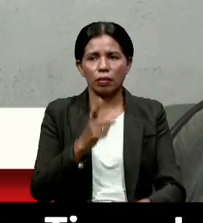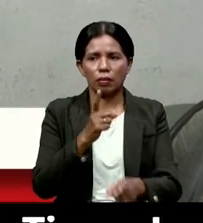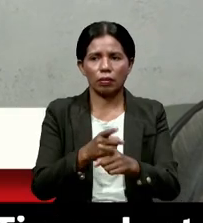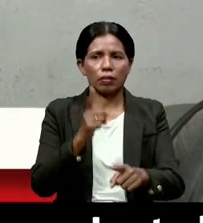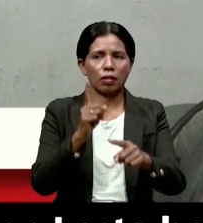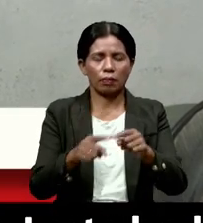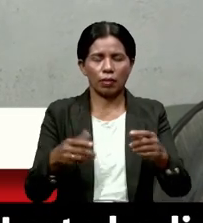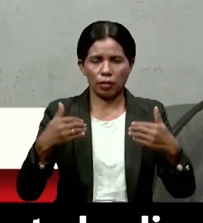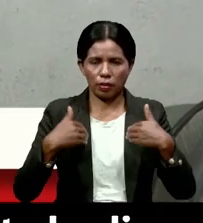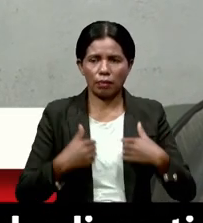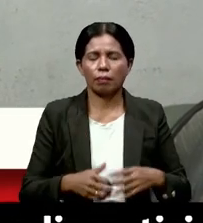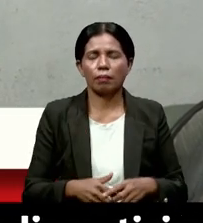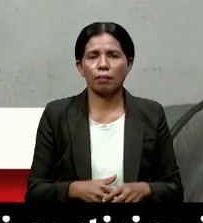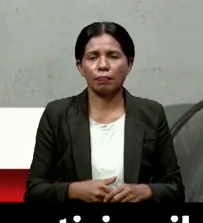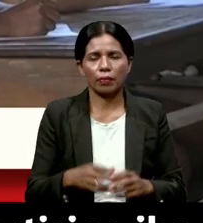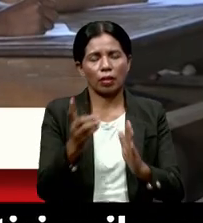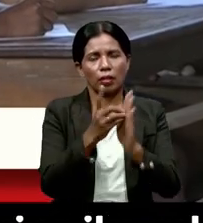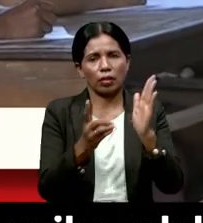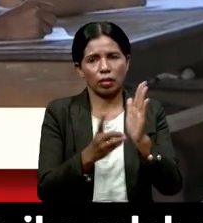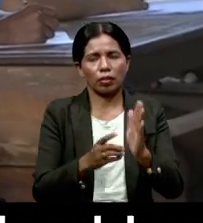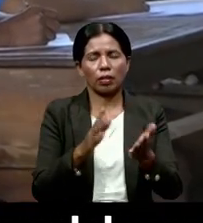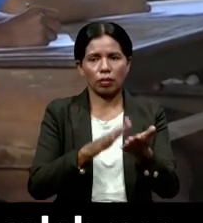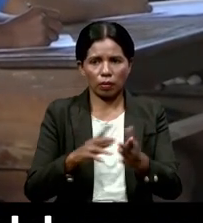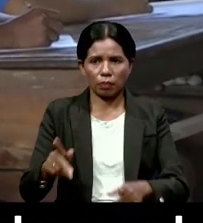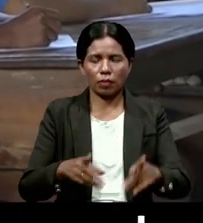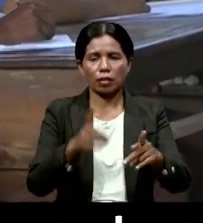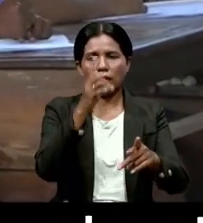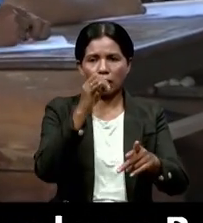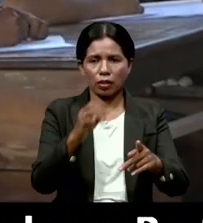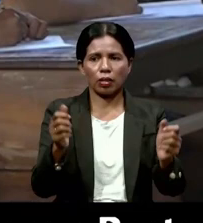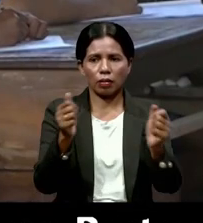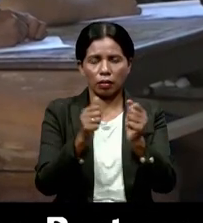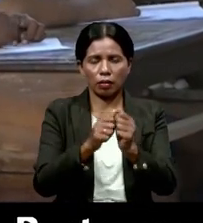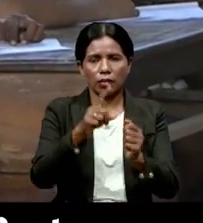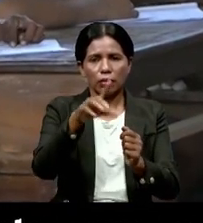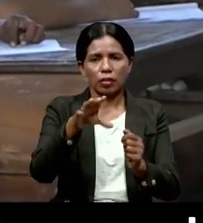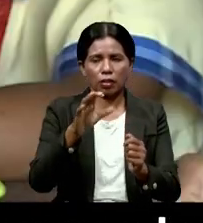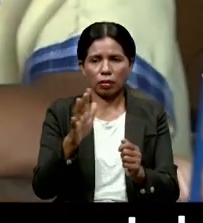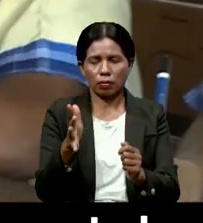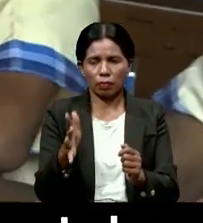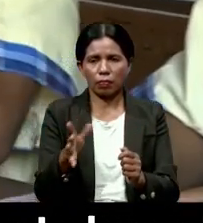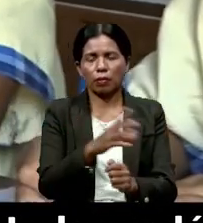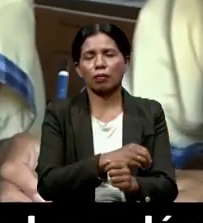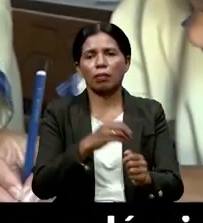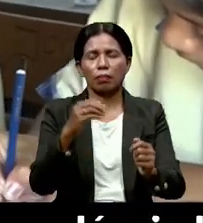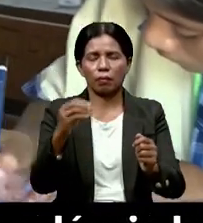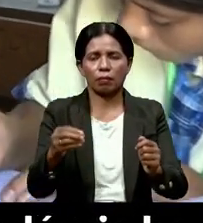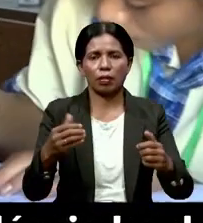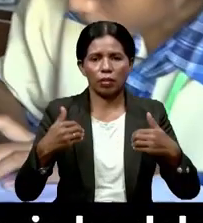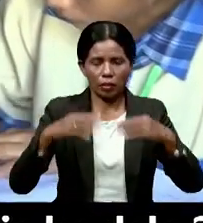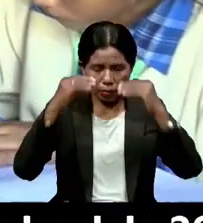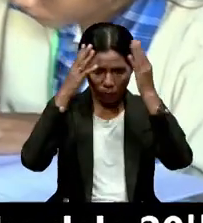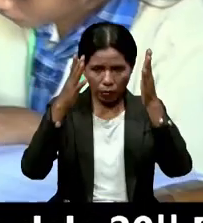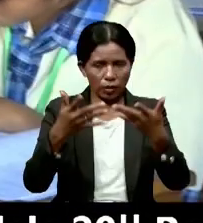velha acontece. Tuir dadus antes ne Escola Publiku iha capital dili hamutuk atus ida lima lulu makhusu atau mentatan